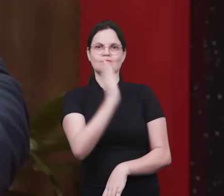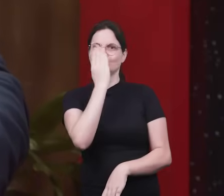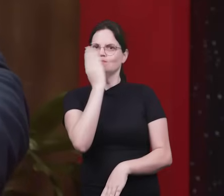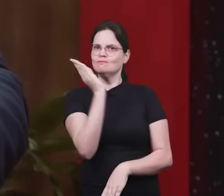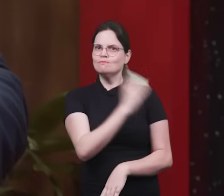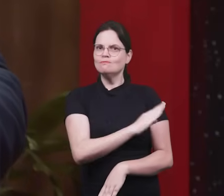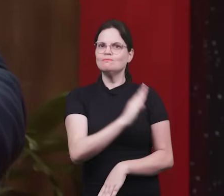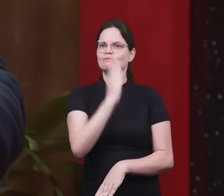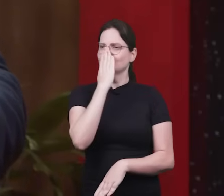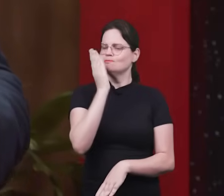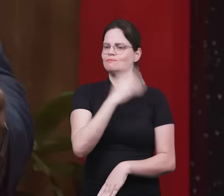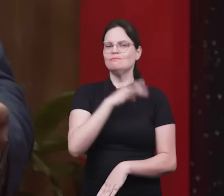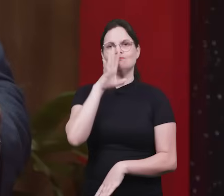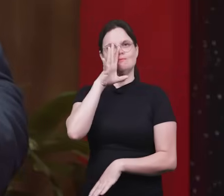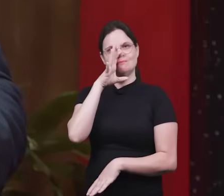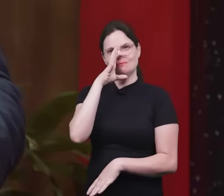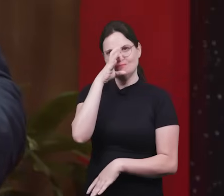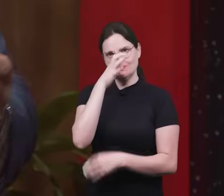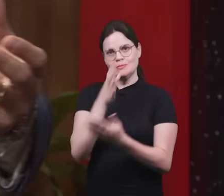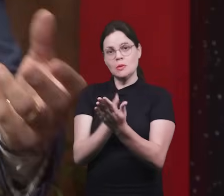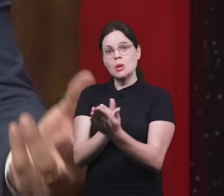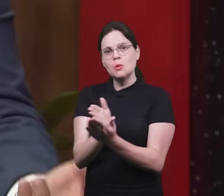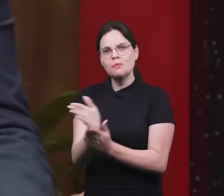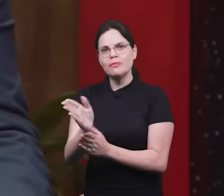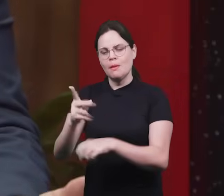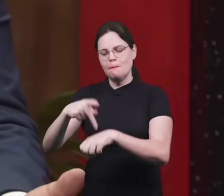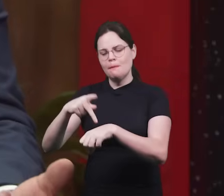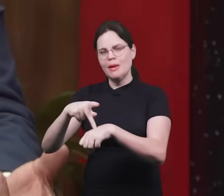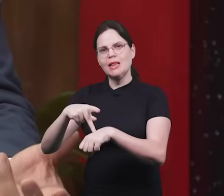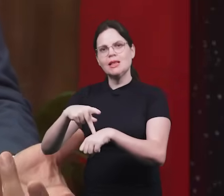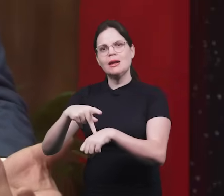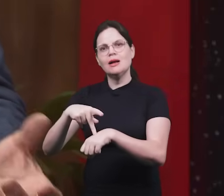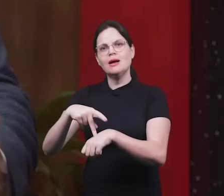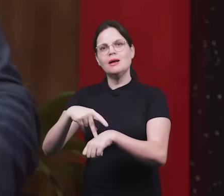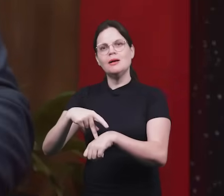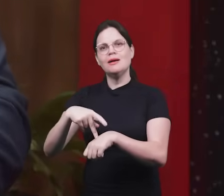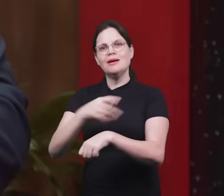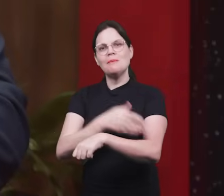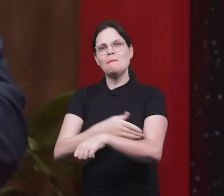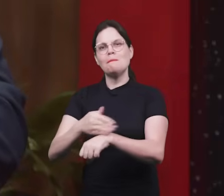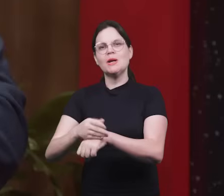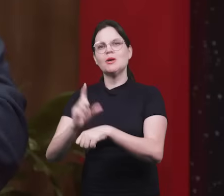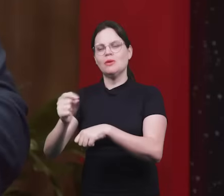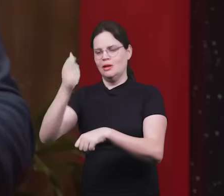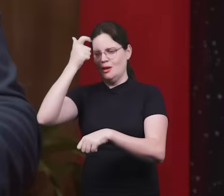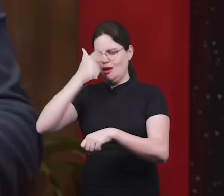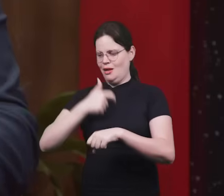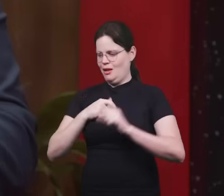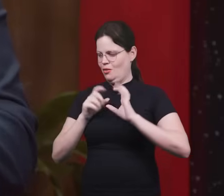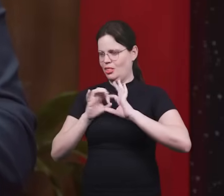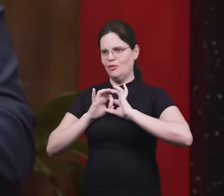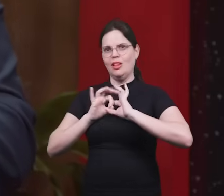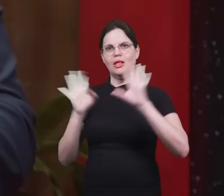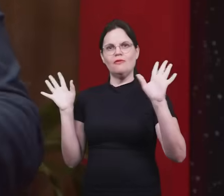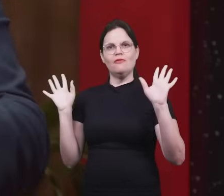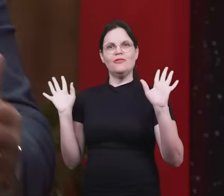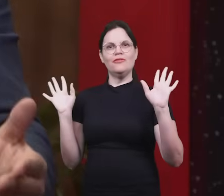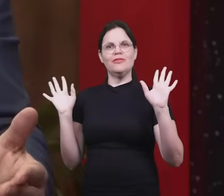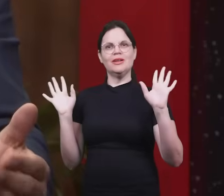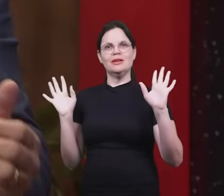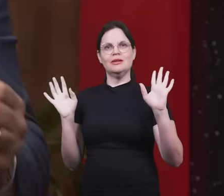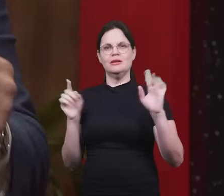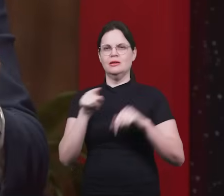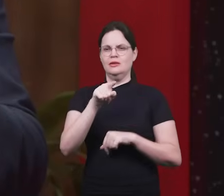lançado, mas que ele seria absolvido. A gente pode até pensar, mas tem alguma coisa, né? Se ele se